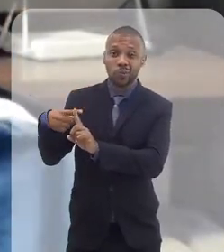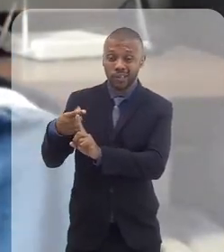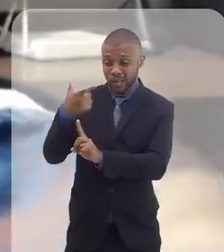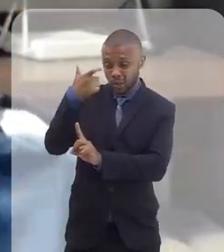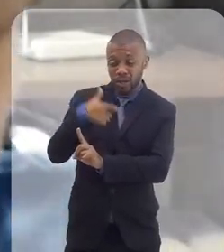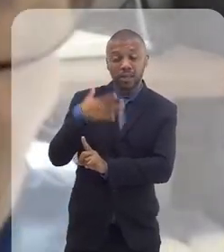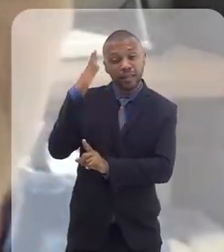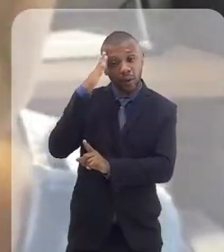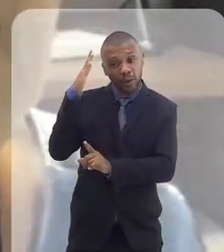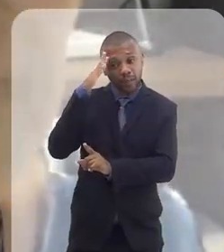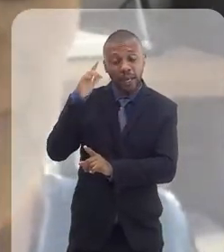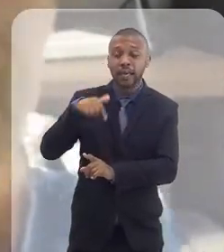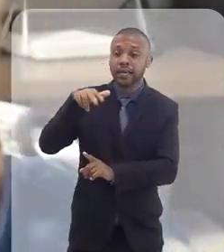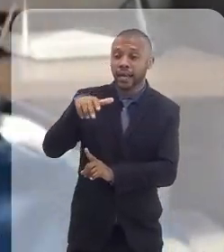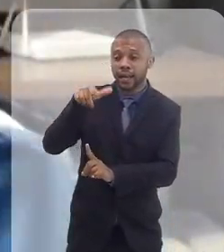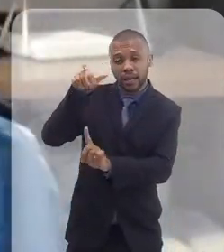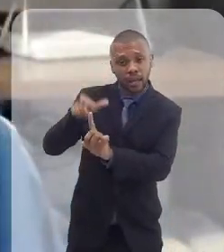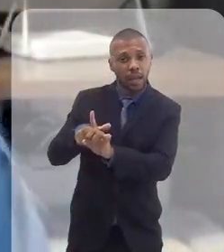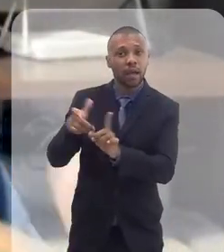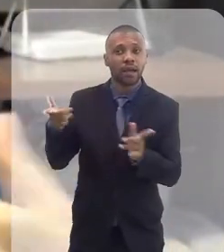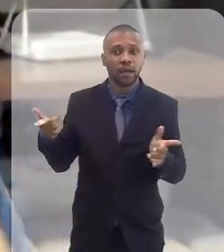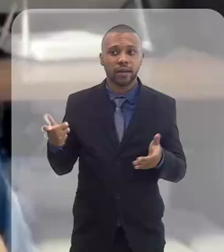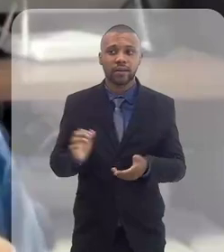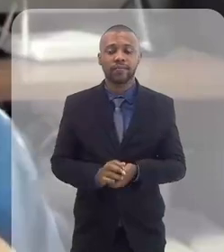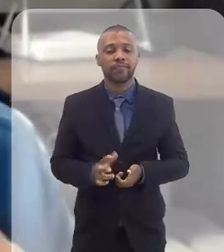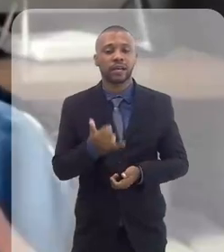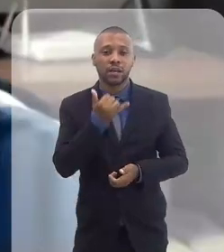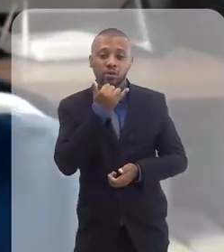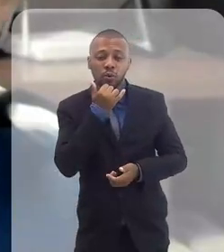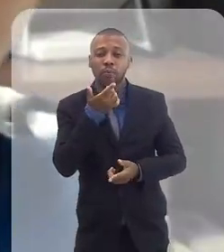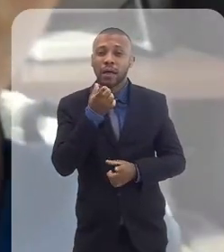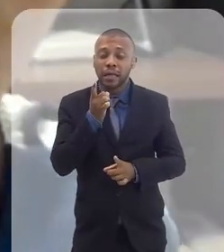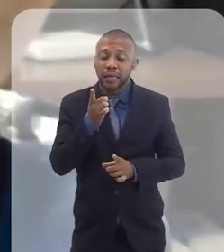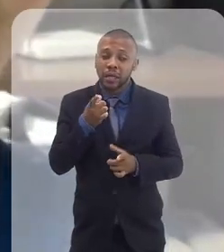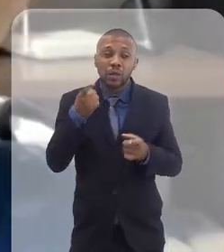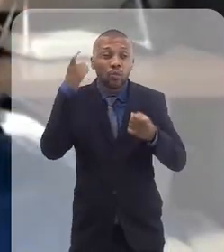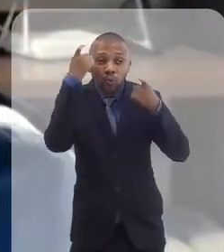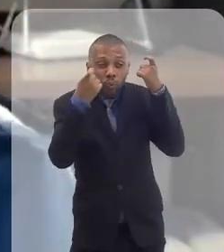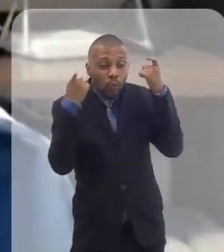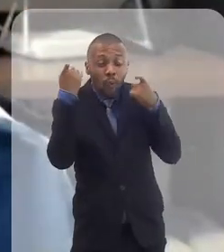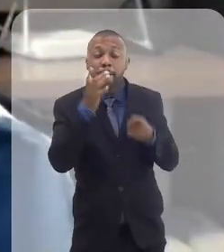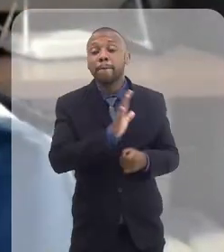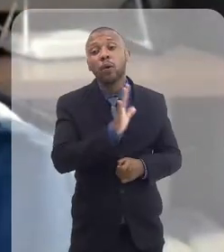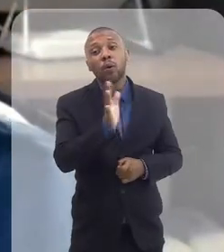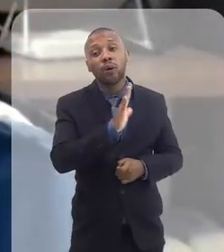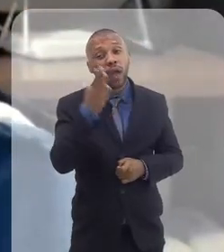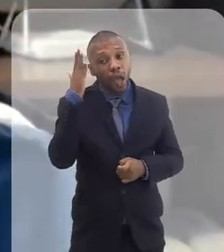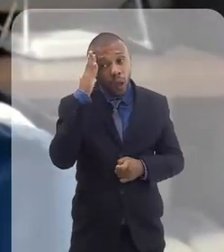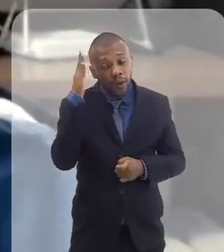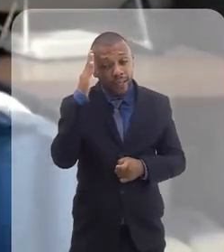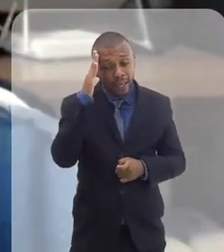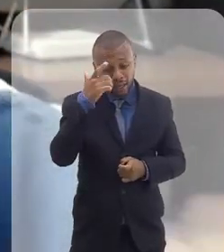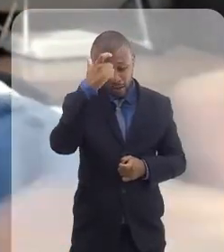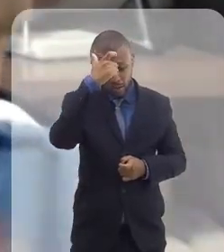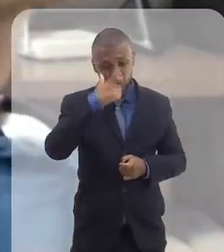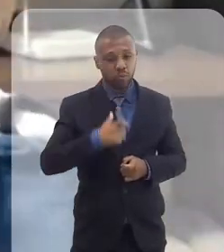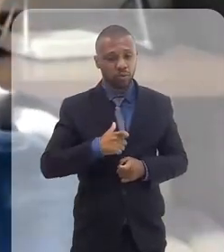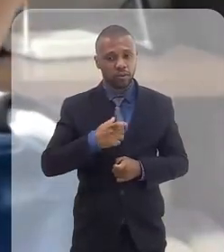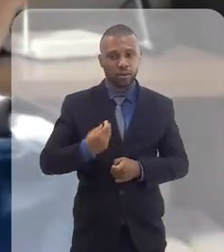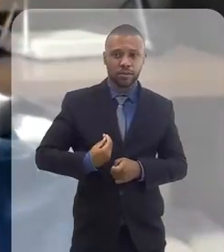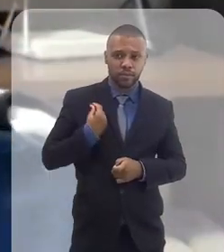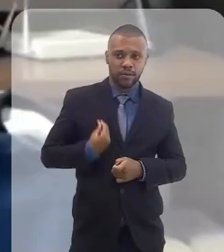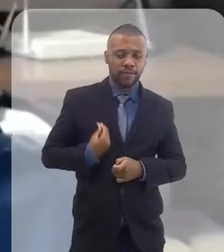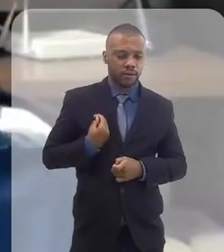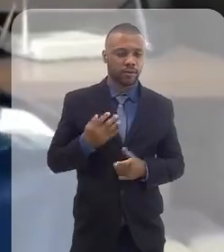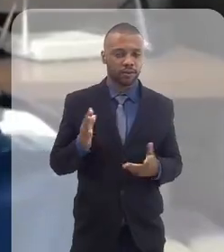minha. E eu sei quem você é. Eu falei, olha, não estou nem um pouco preocupada, porque eu sei